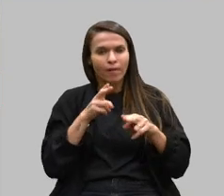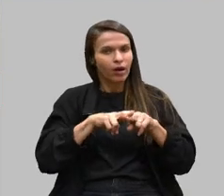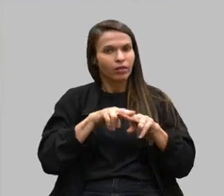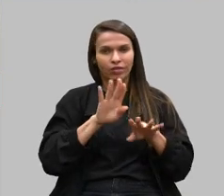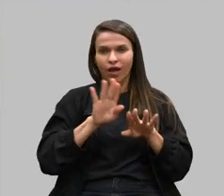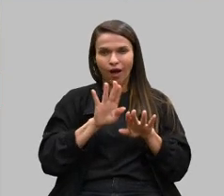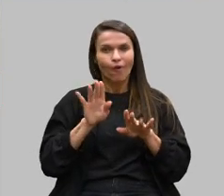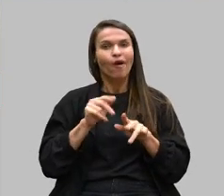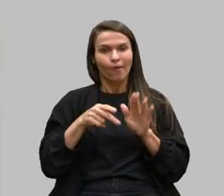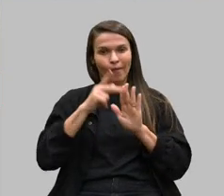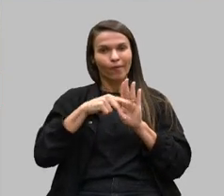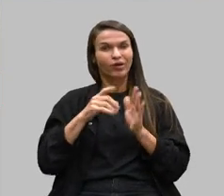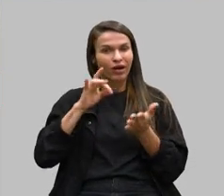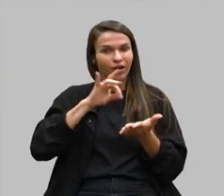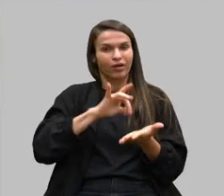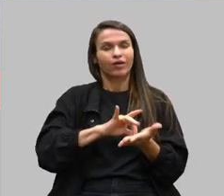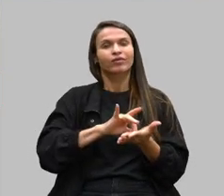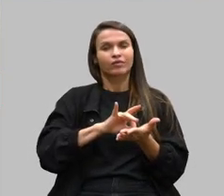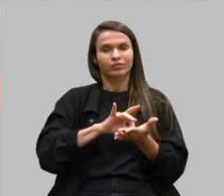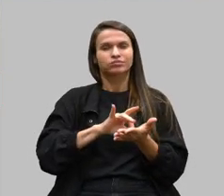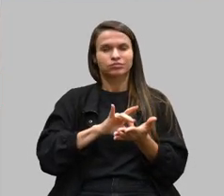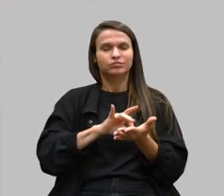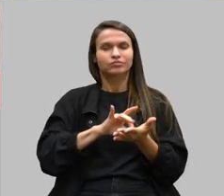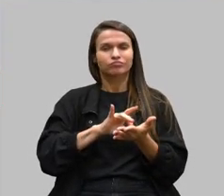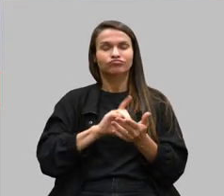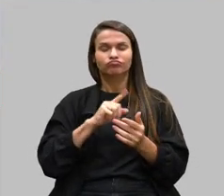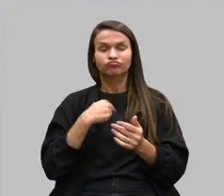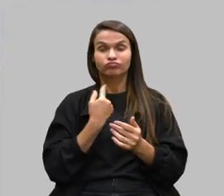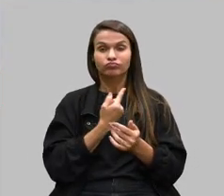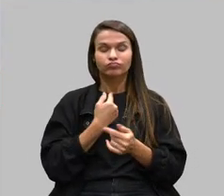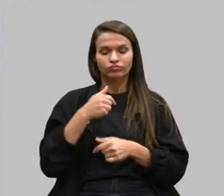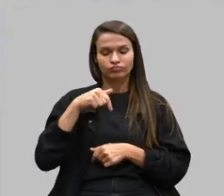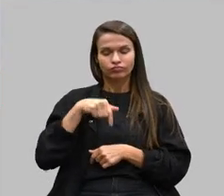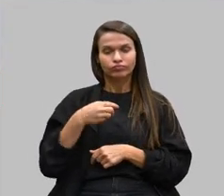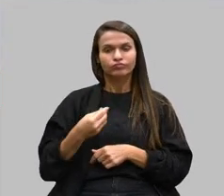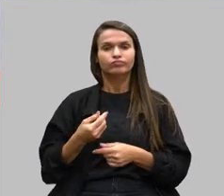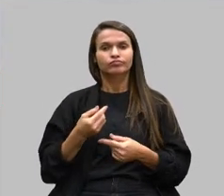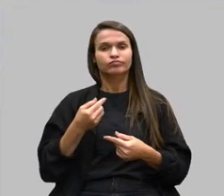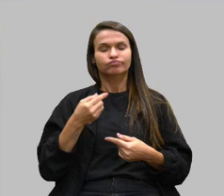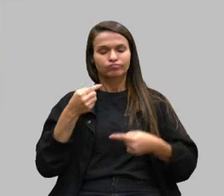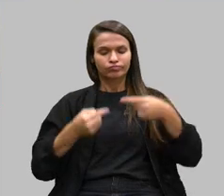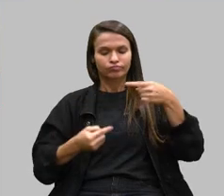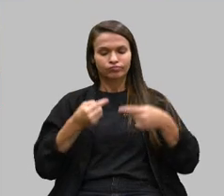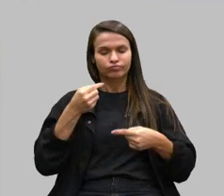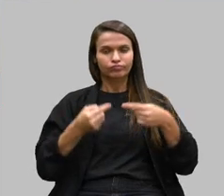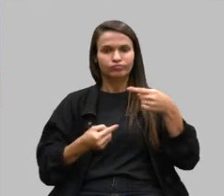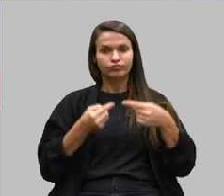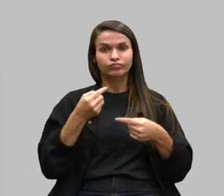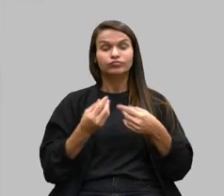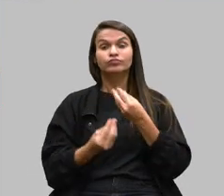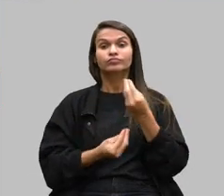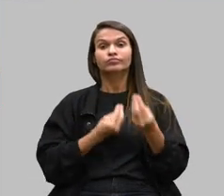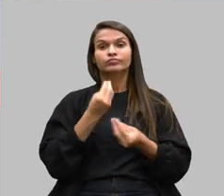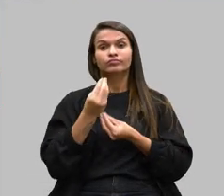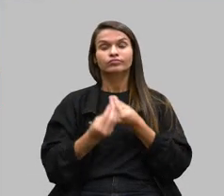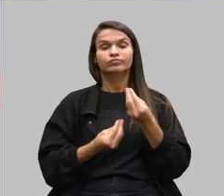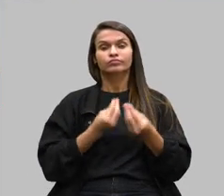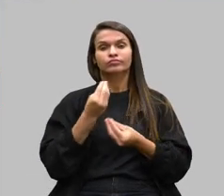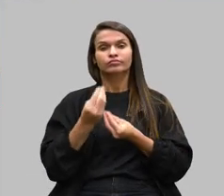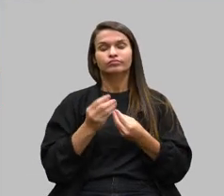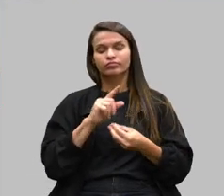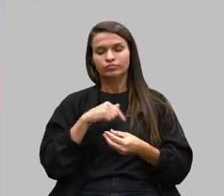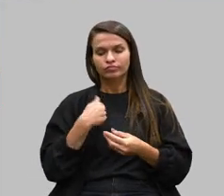projetos são de médio e longo prazo mas nós estamos agora aqui discutindo justamente isso como que nós iremos